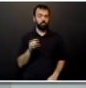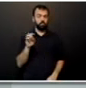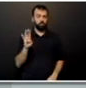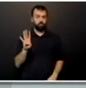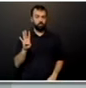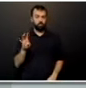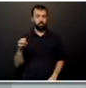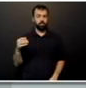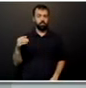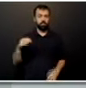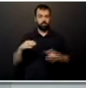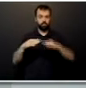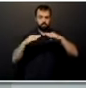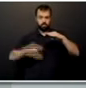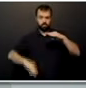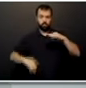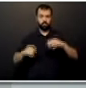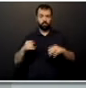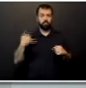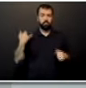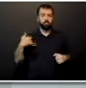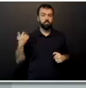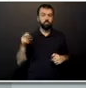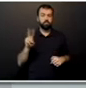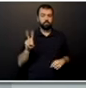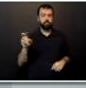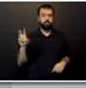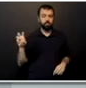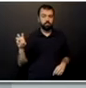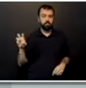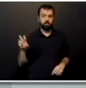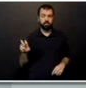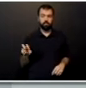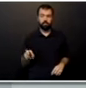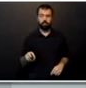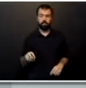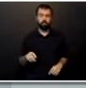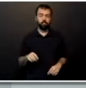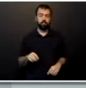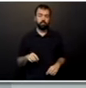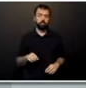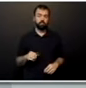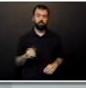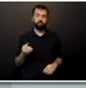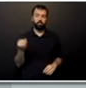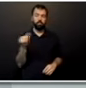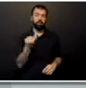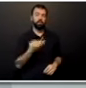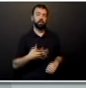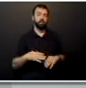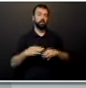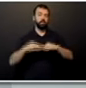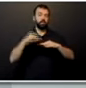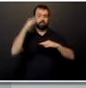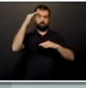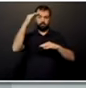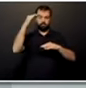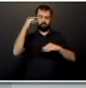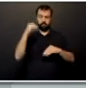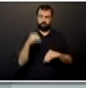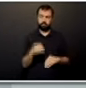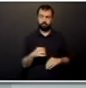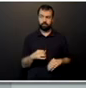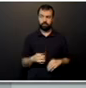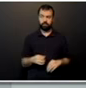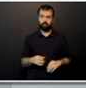quatro tem menos de 25 anos de idade a o exercício pergunta a fração